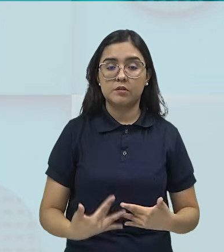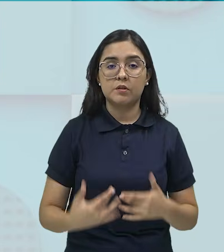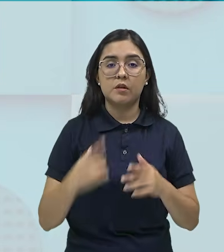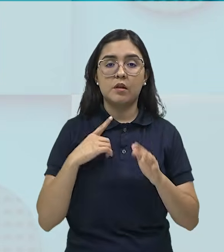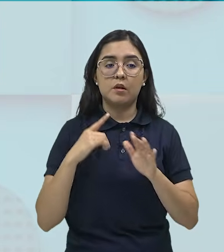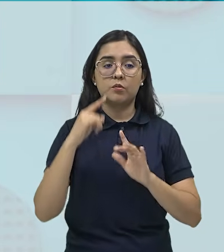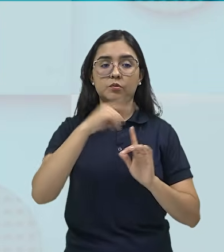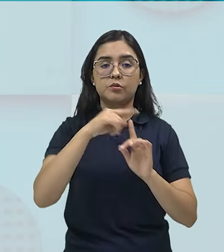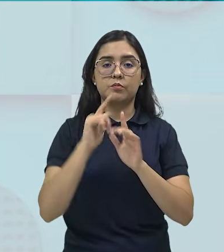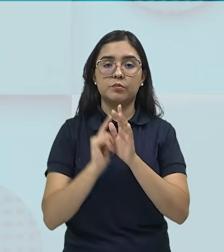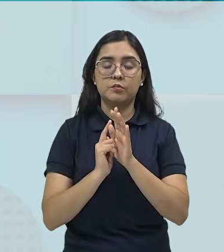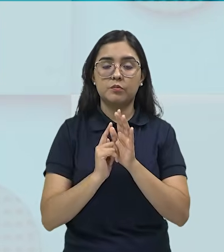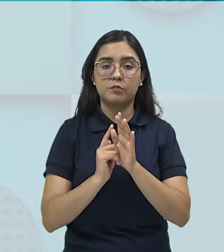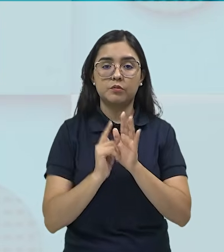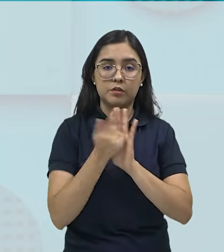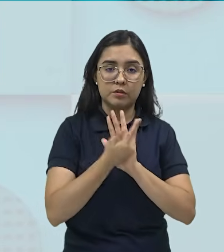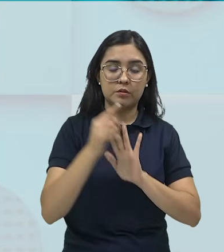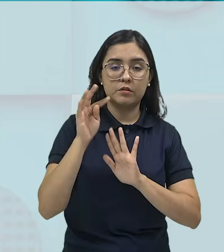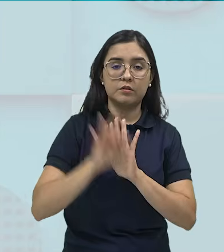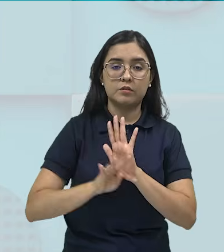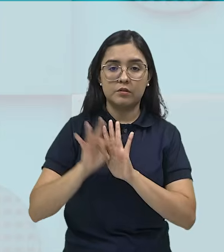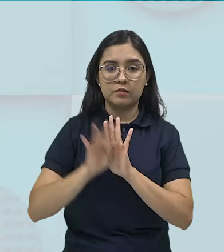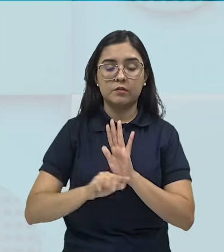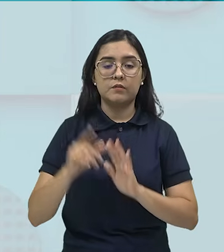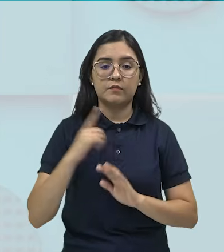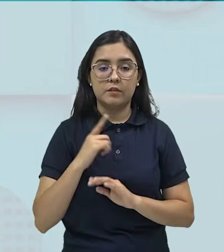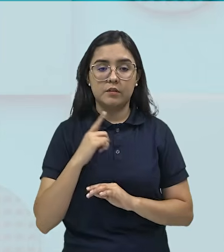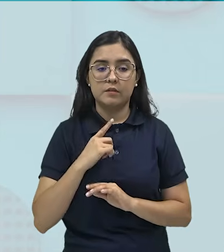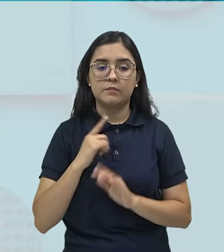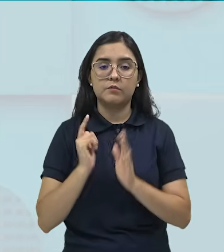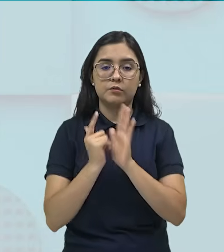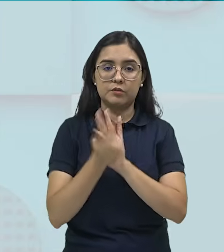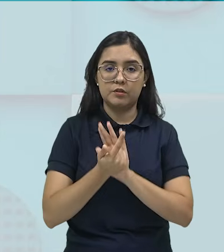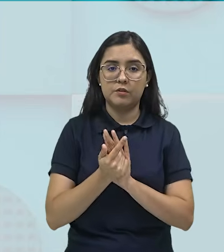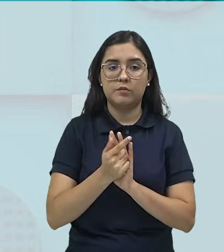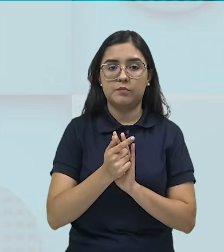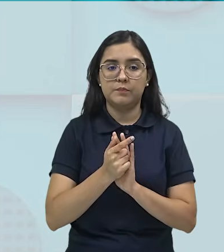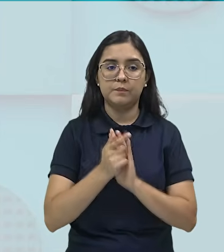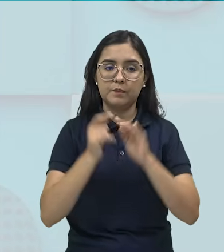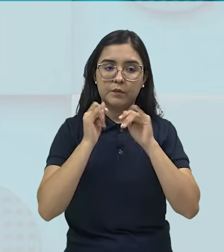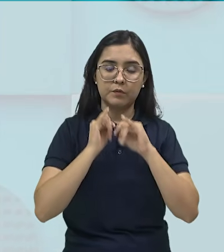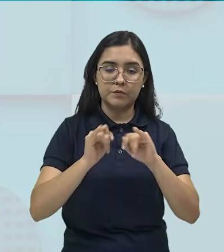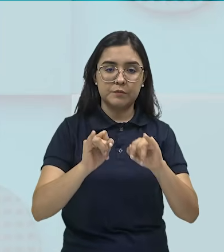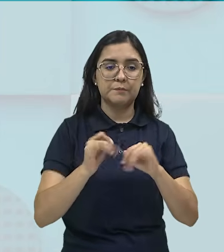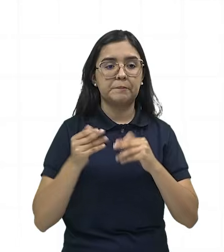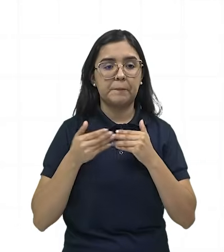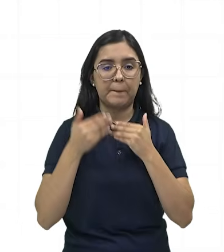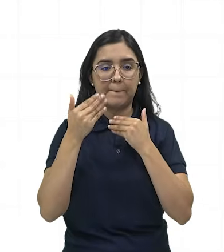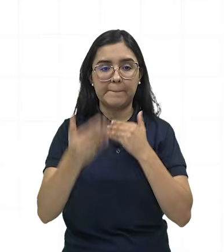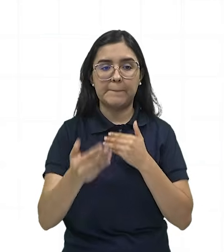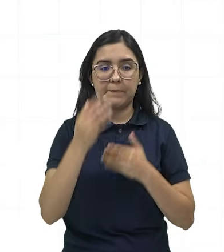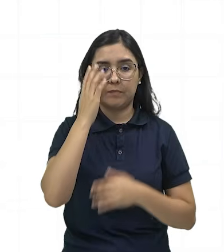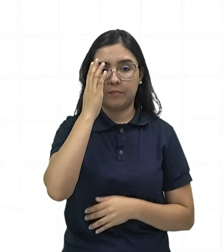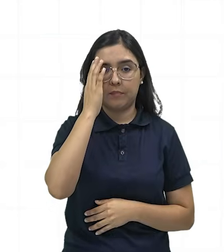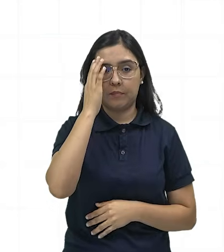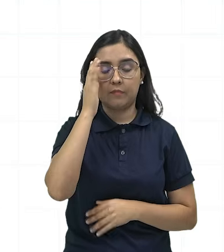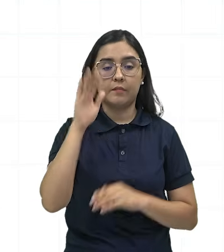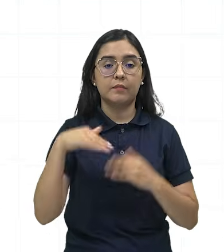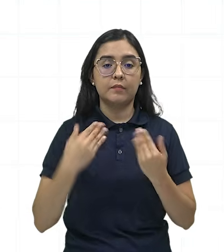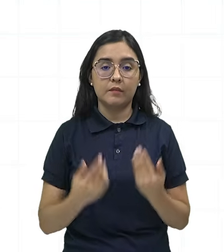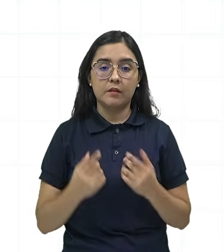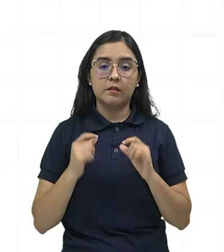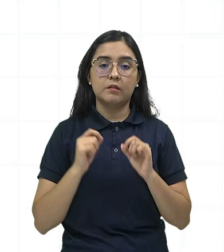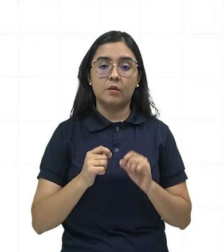que também vai estar presente no gênero notícia. E aí, seguindo a notícia, olha, segundo depoimentos